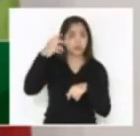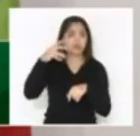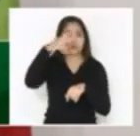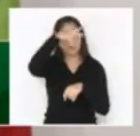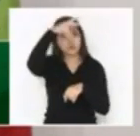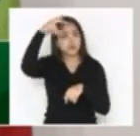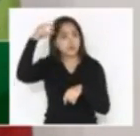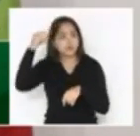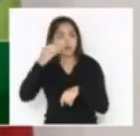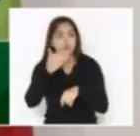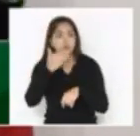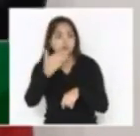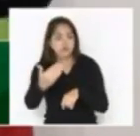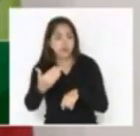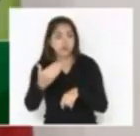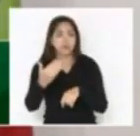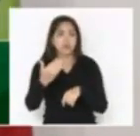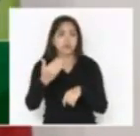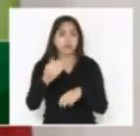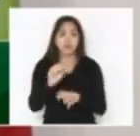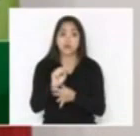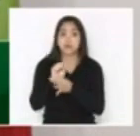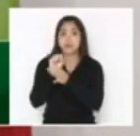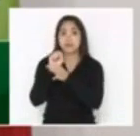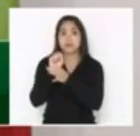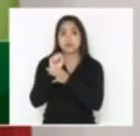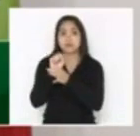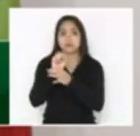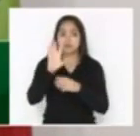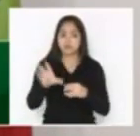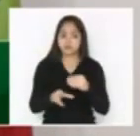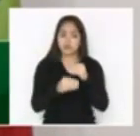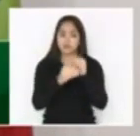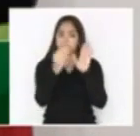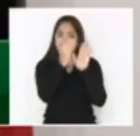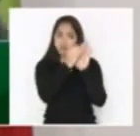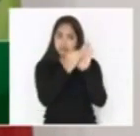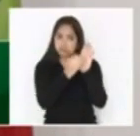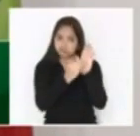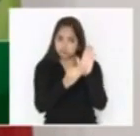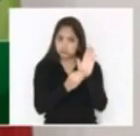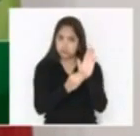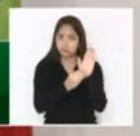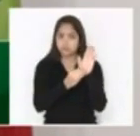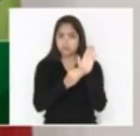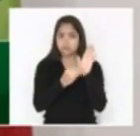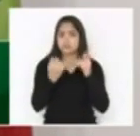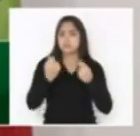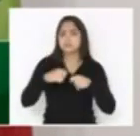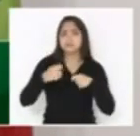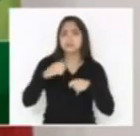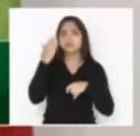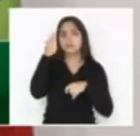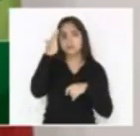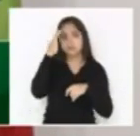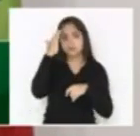as demandas que nós garantimos nas emendas. Então, eu preciso